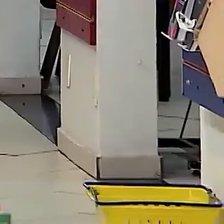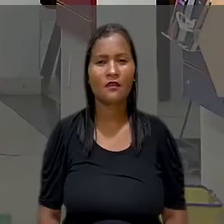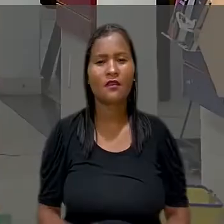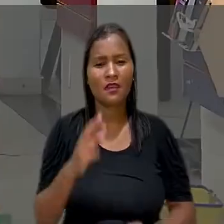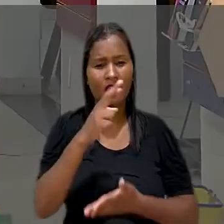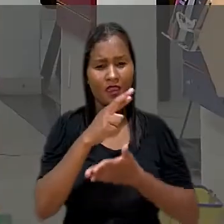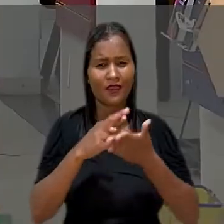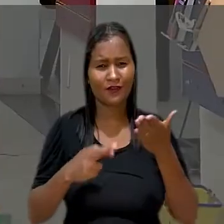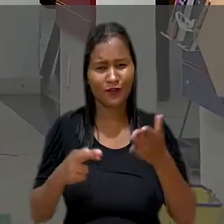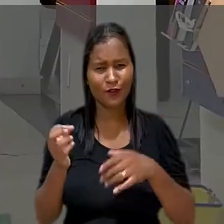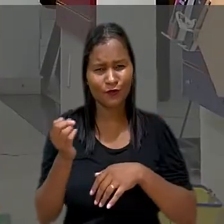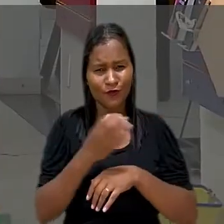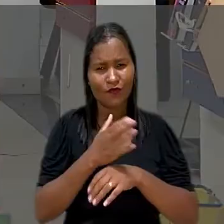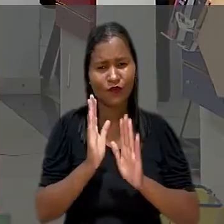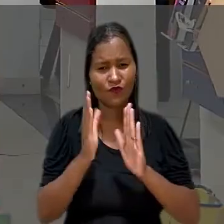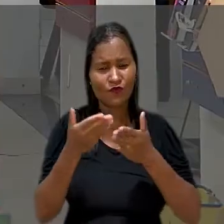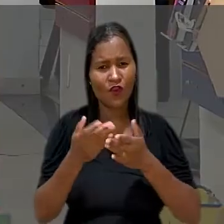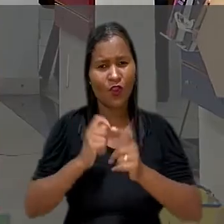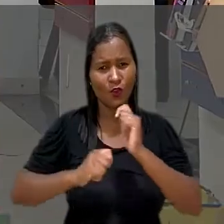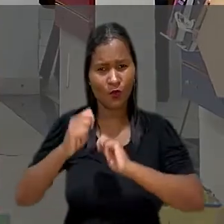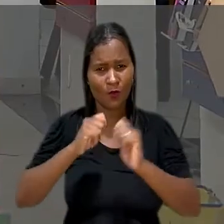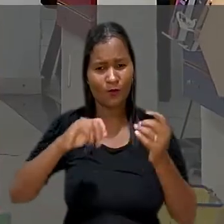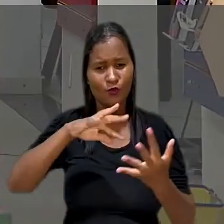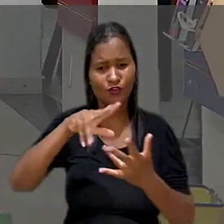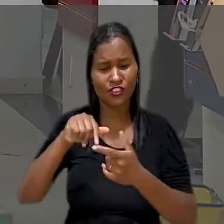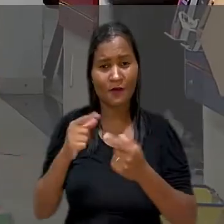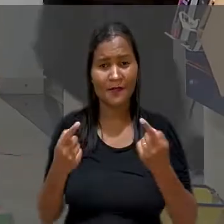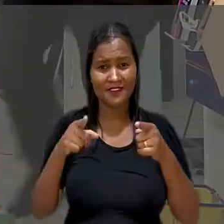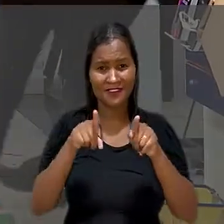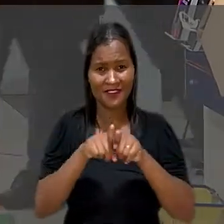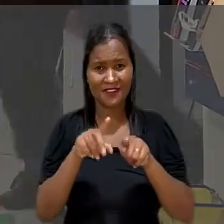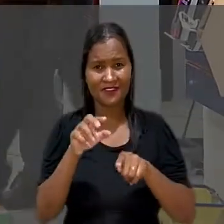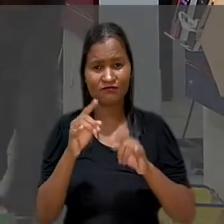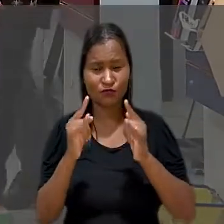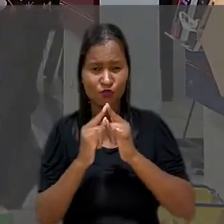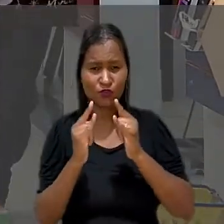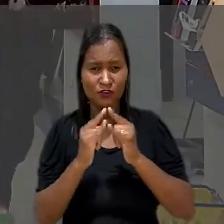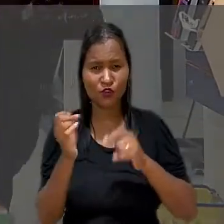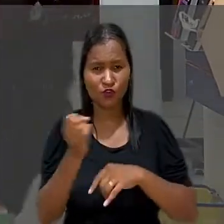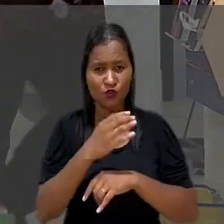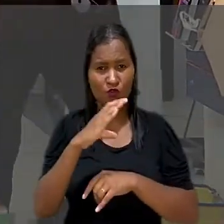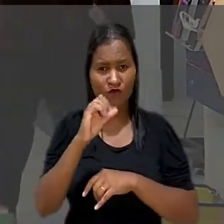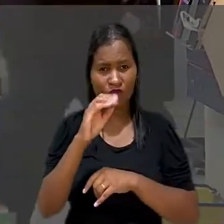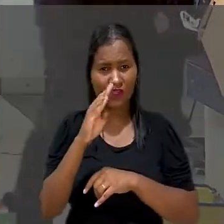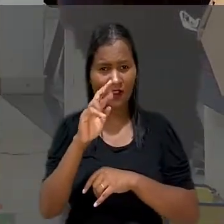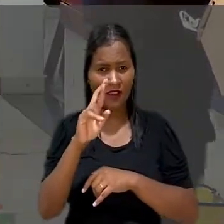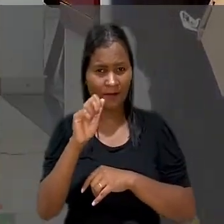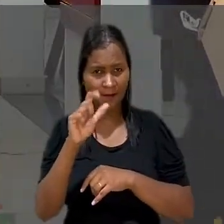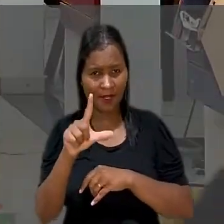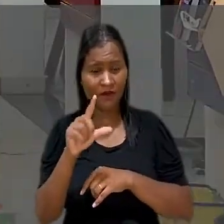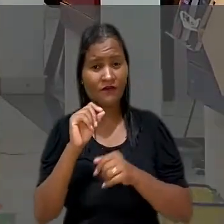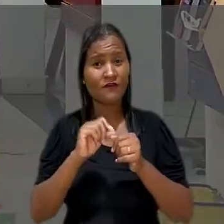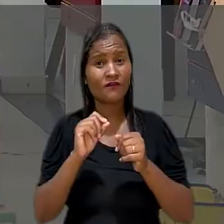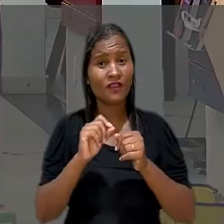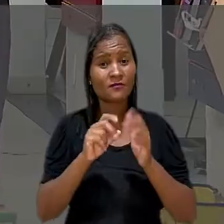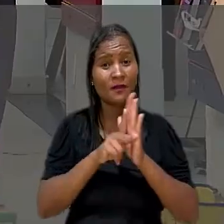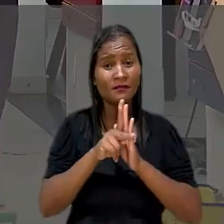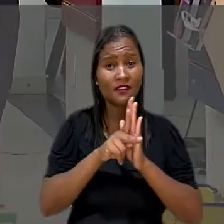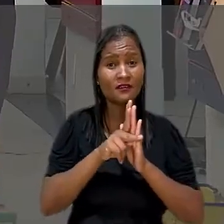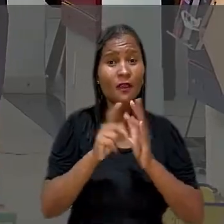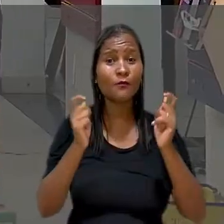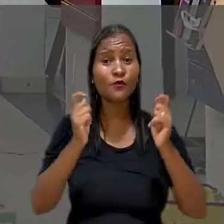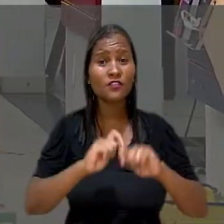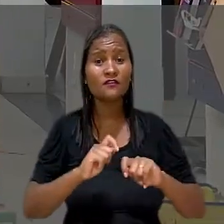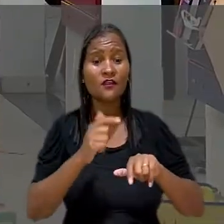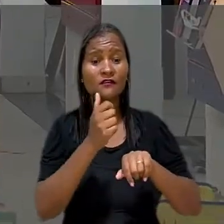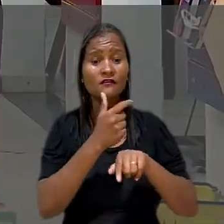O mais recente relatório do Fórum Econômico Mundial, em parceria com a Fundação Dom Cabral, fez uma previsão das possíveis